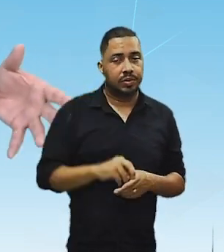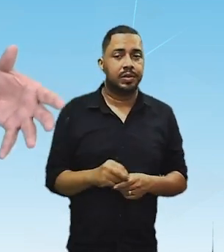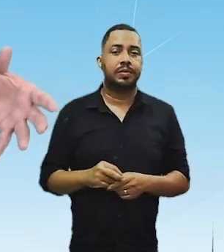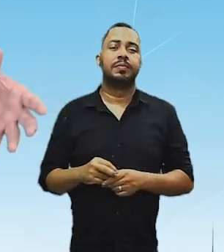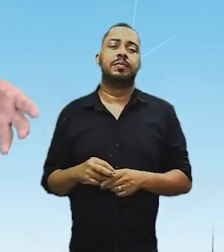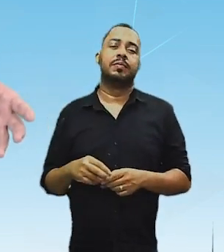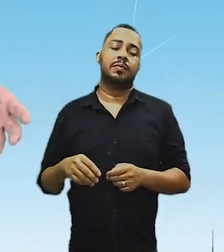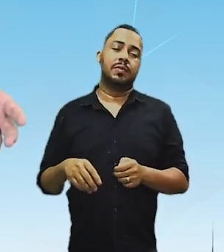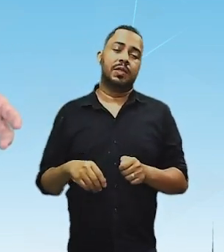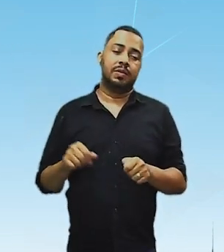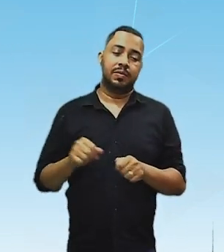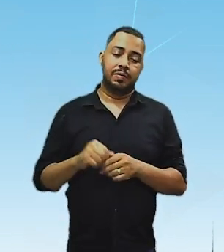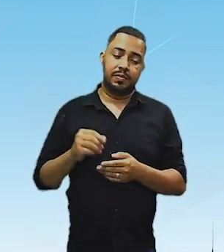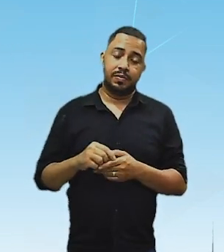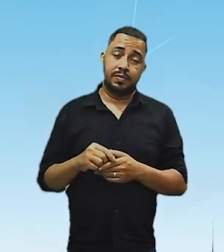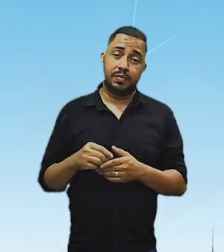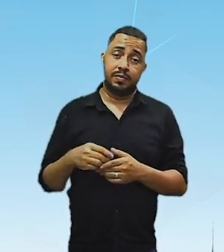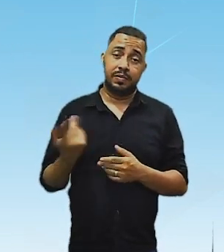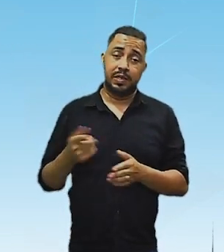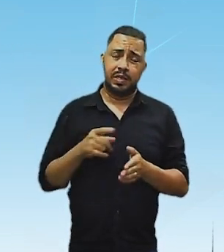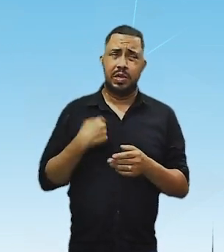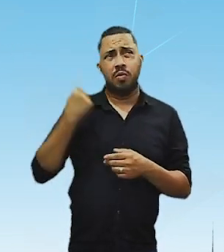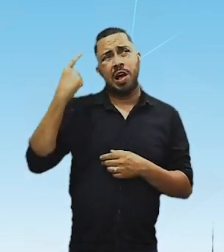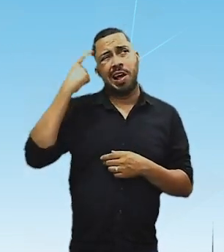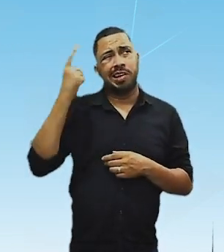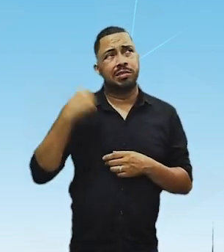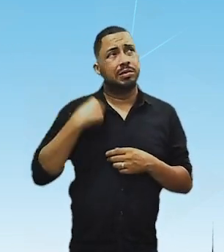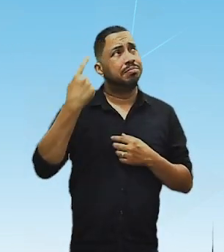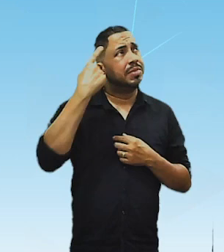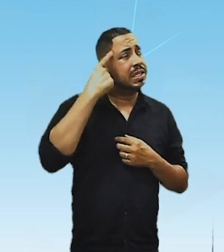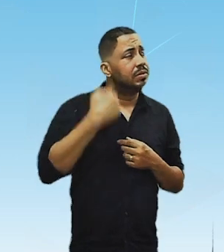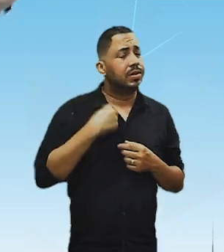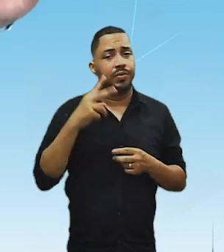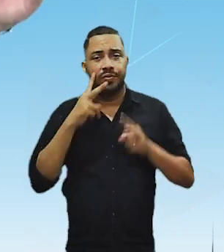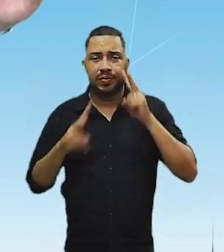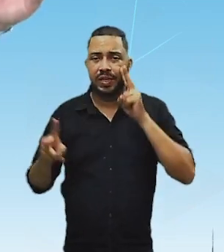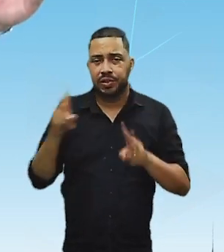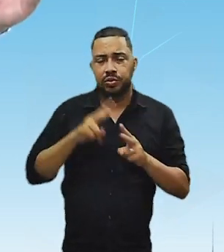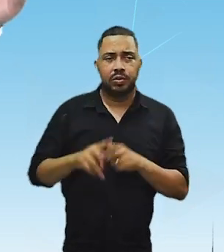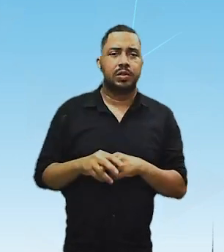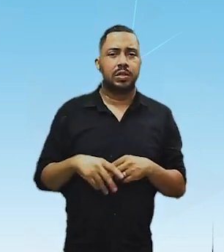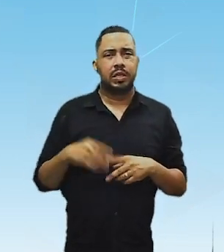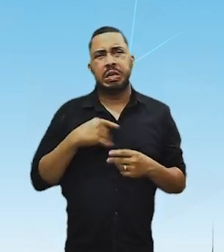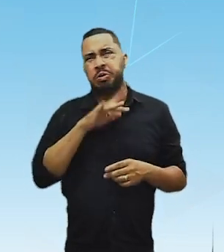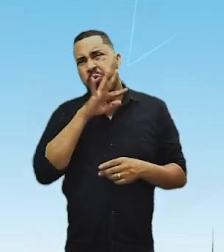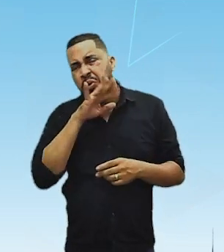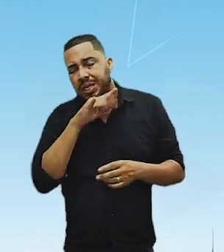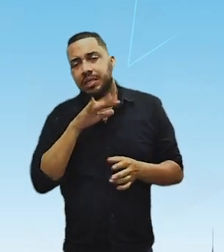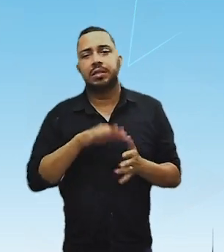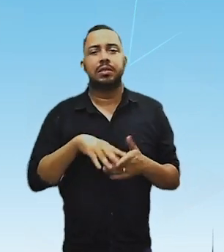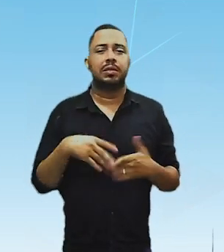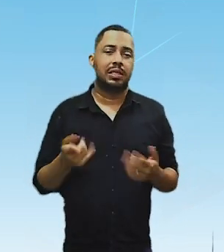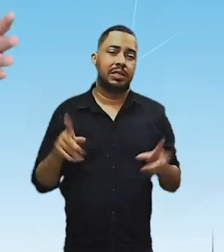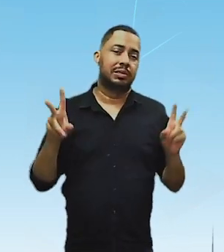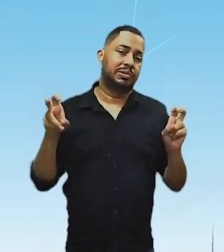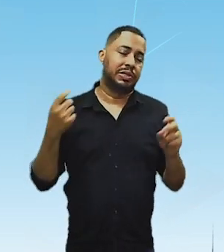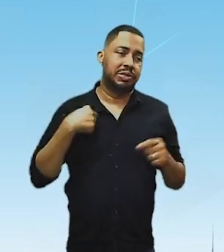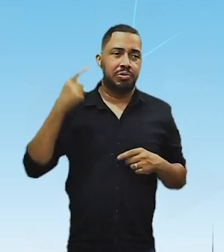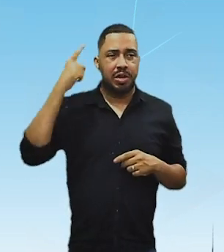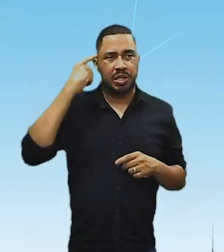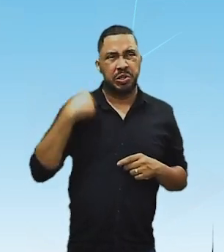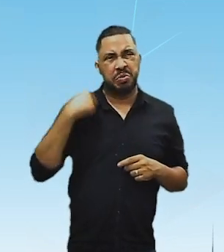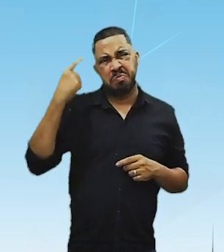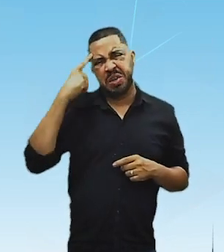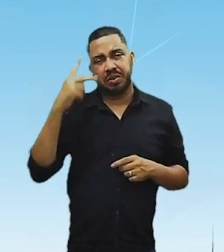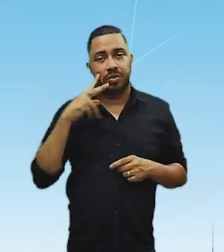aquela pesquisa histórica, e não eu acho, eu penso, eu vejo, eu acho ruim. Essa questão de eu acho, eu penso, eu